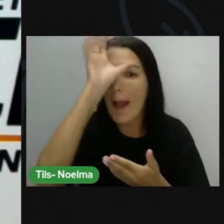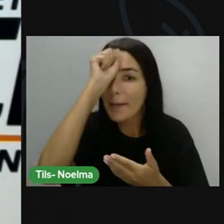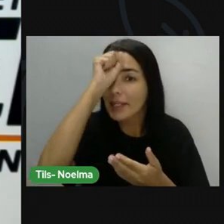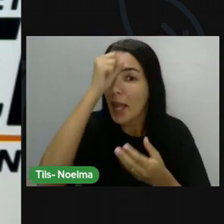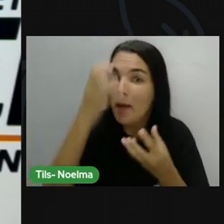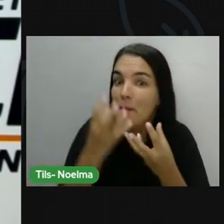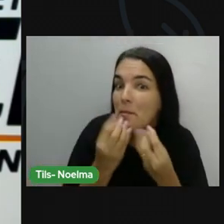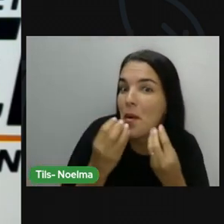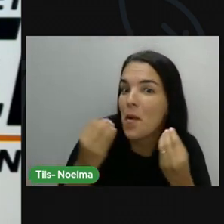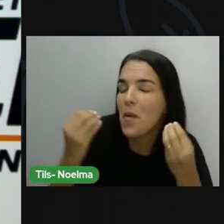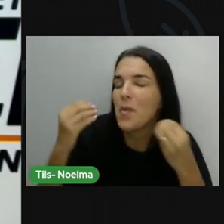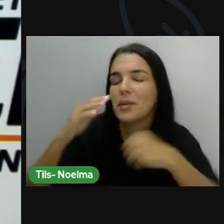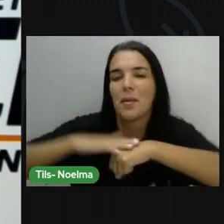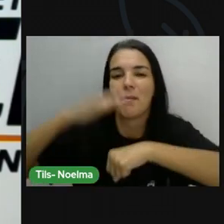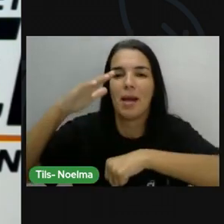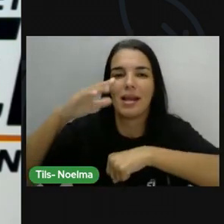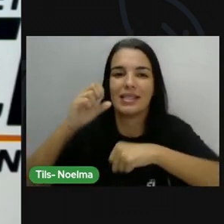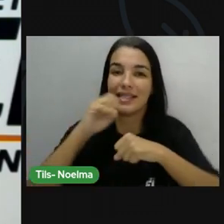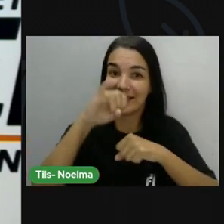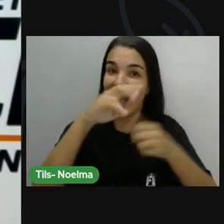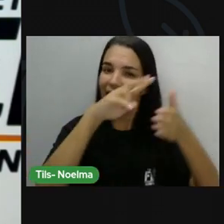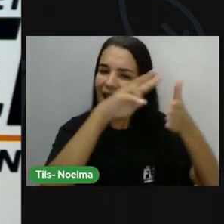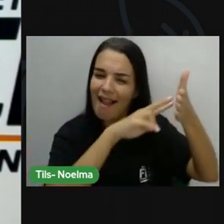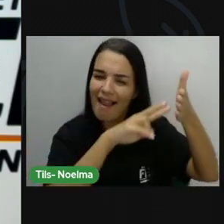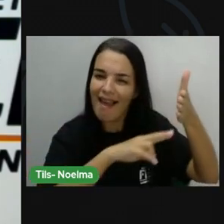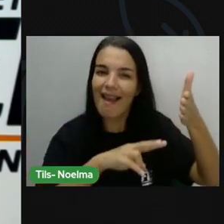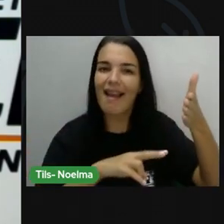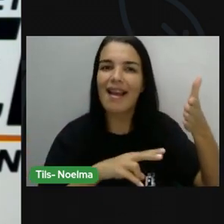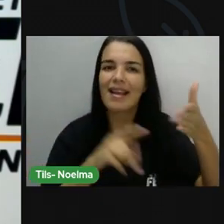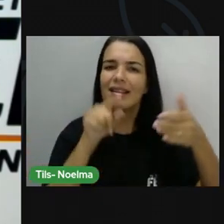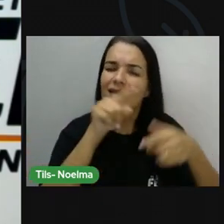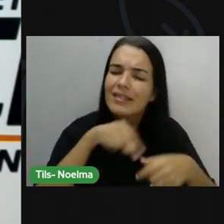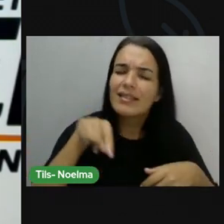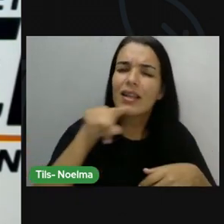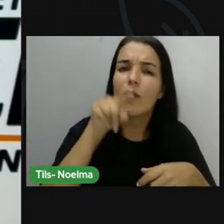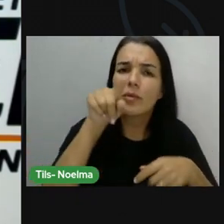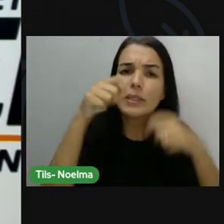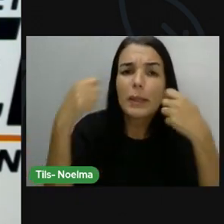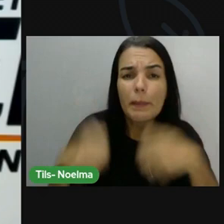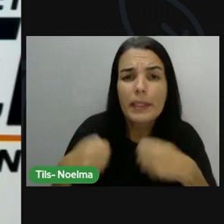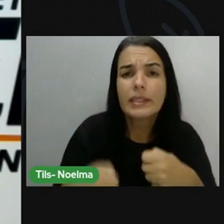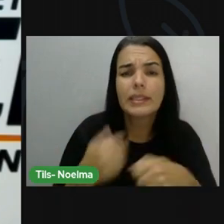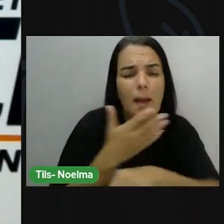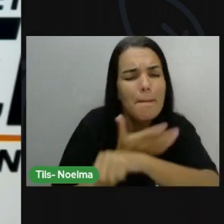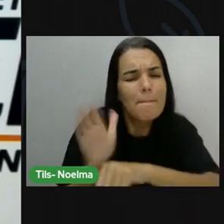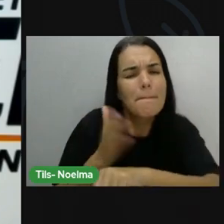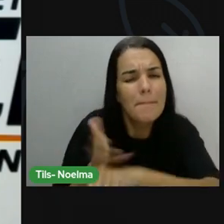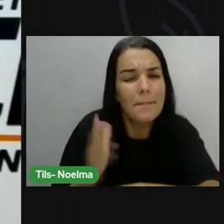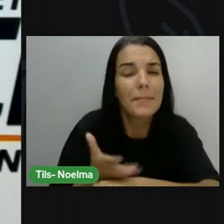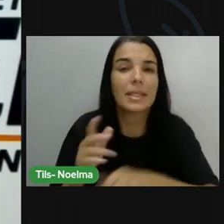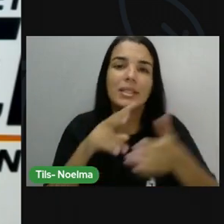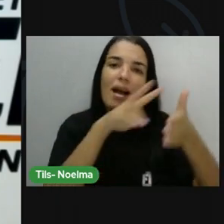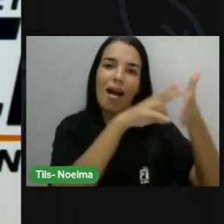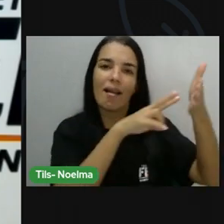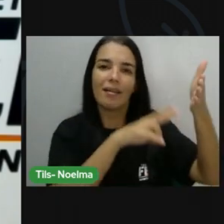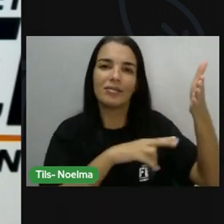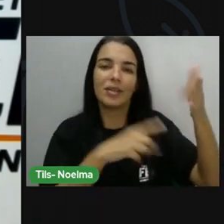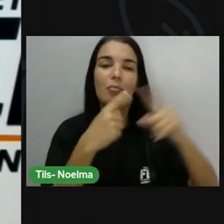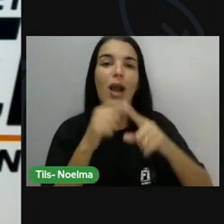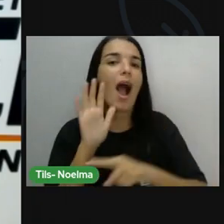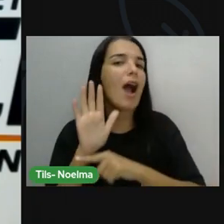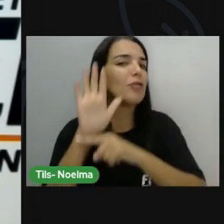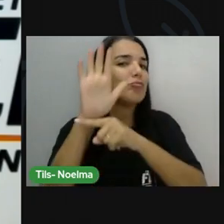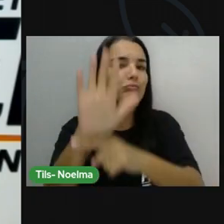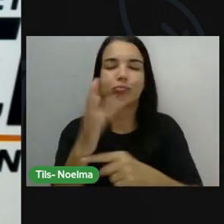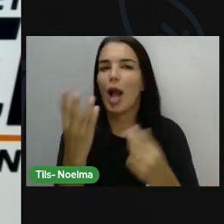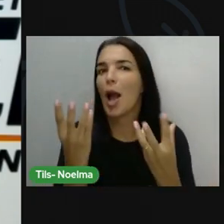mais quando vocês estiverem lendo. Então, a leitura, a prática da leitura, vai ajudar